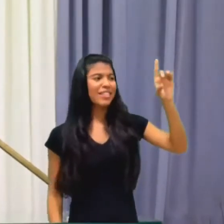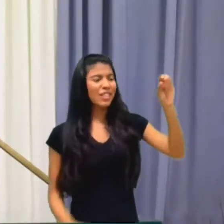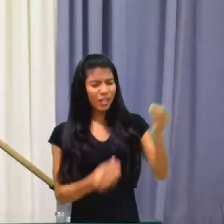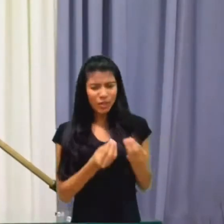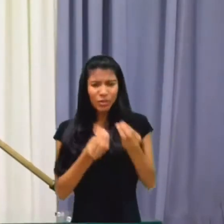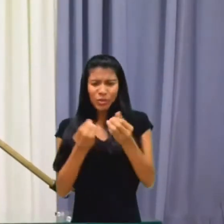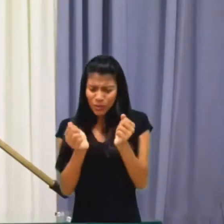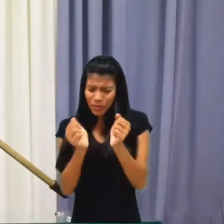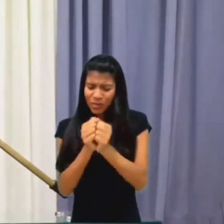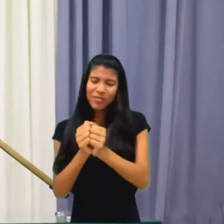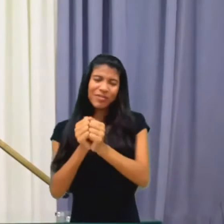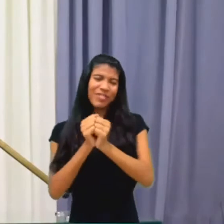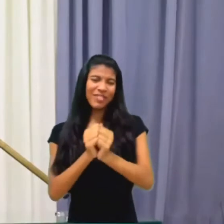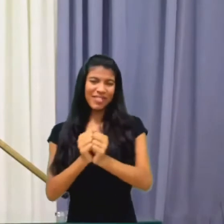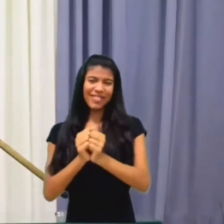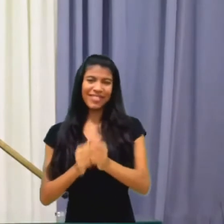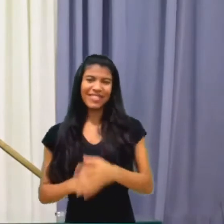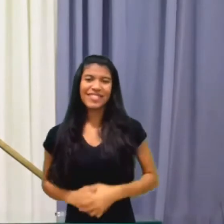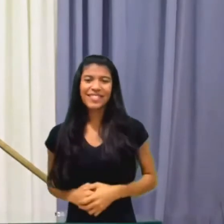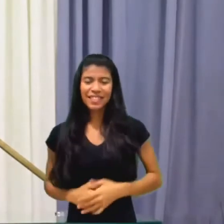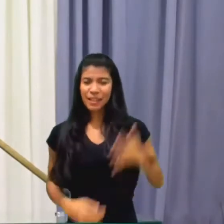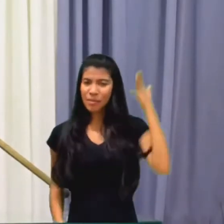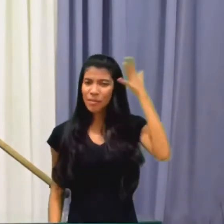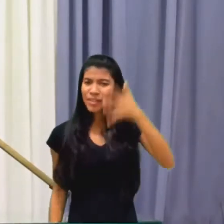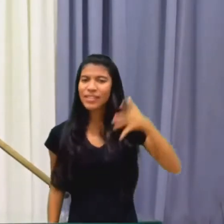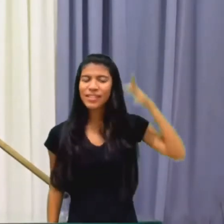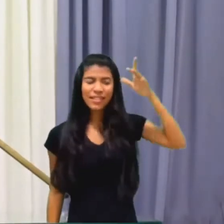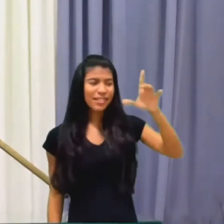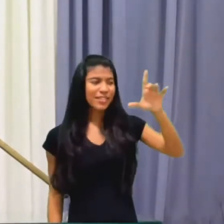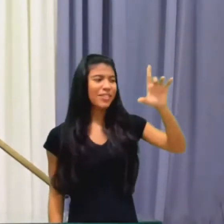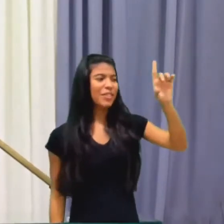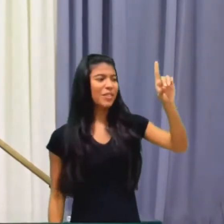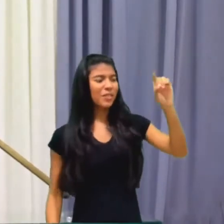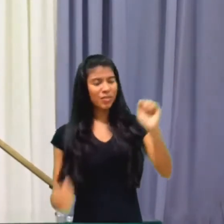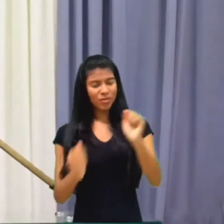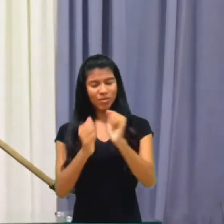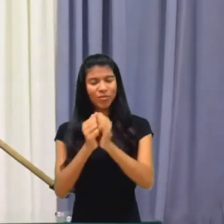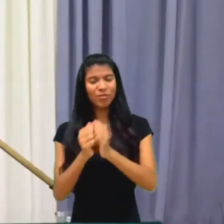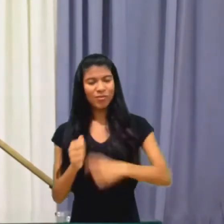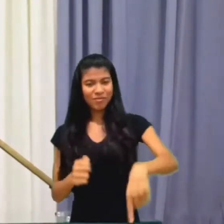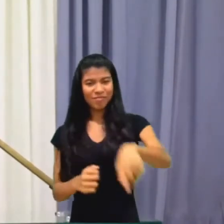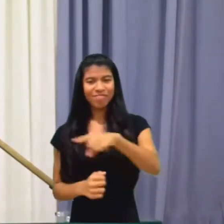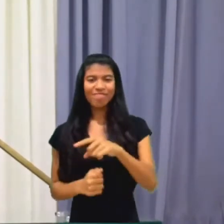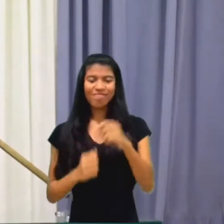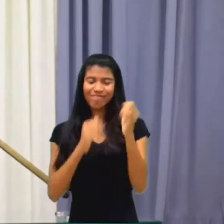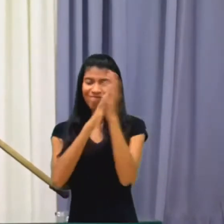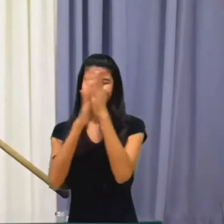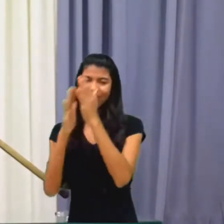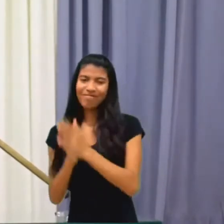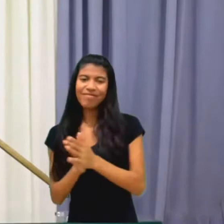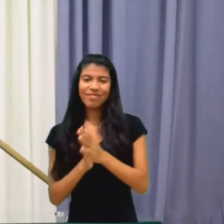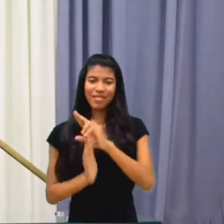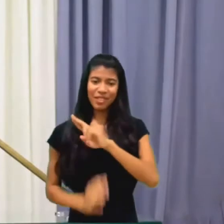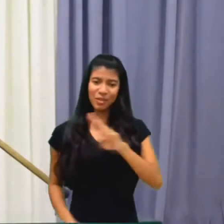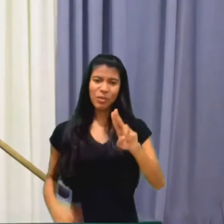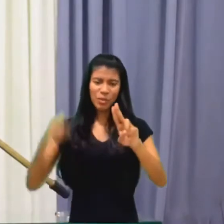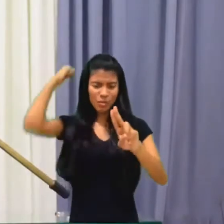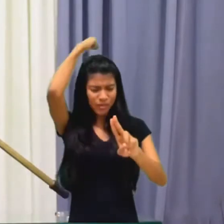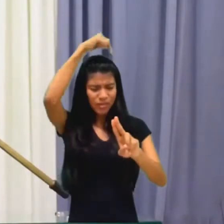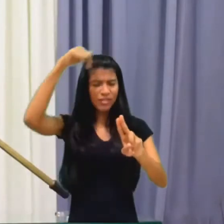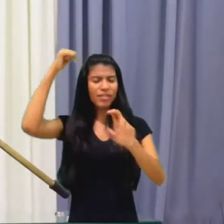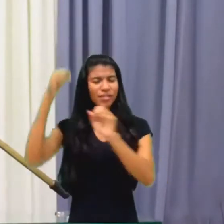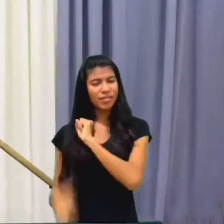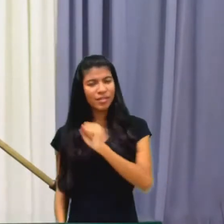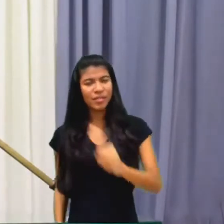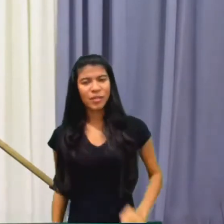da presença dele que lhe alcançou. Bendito seja o nome santo do Senhor. A presença de